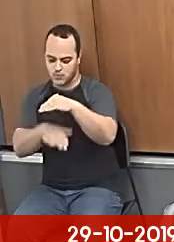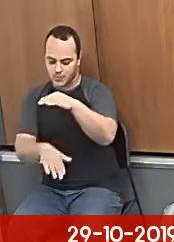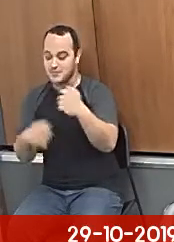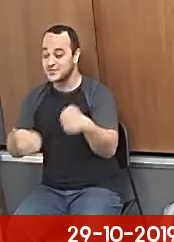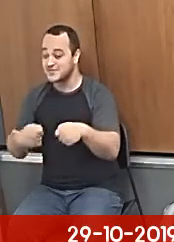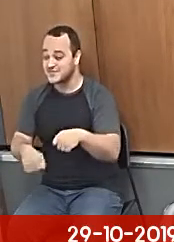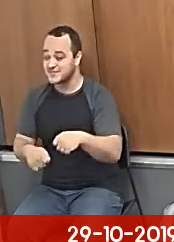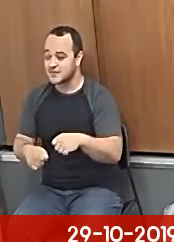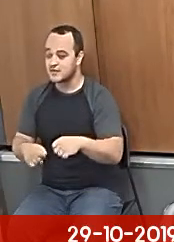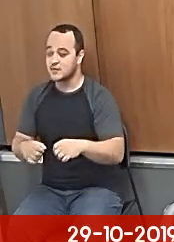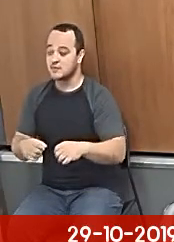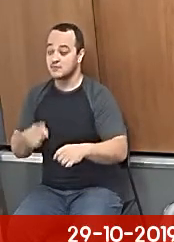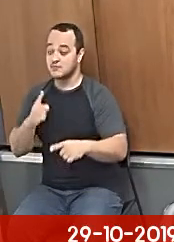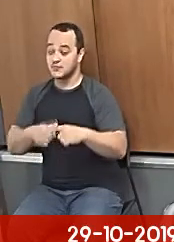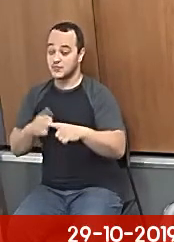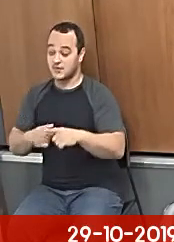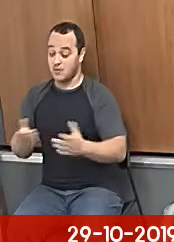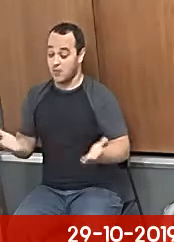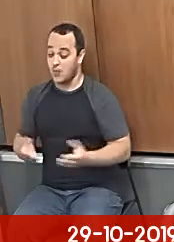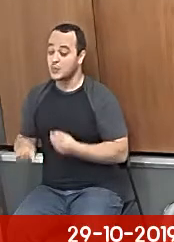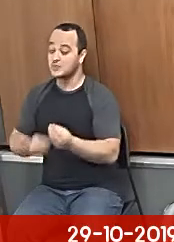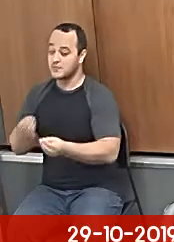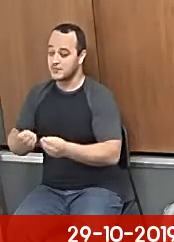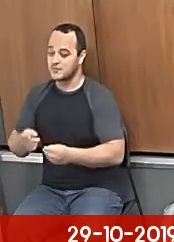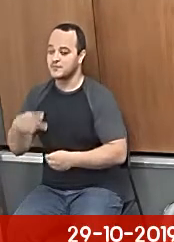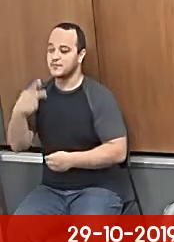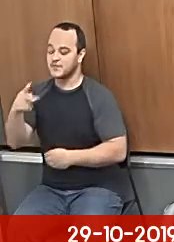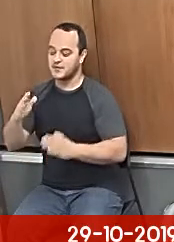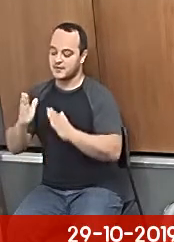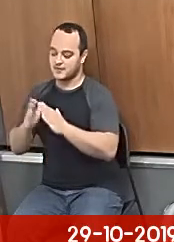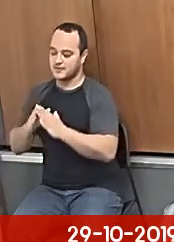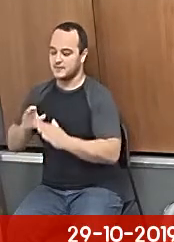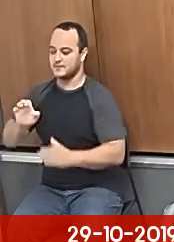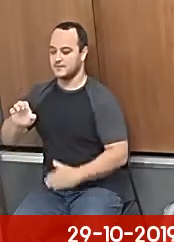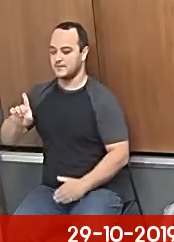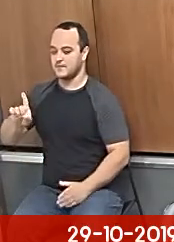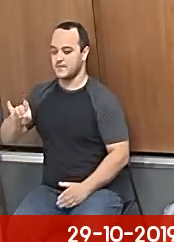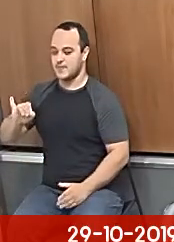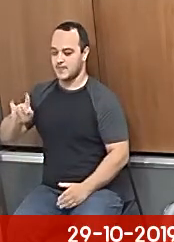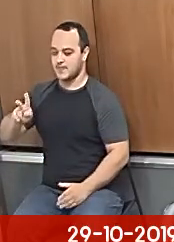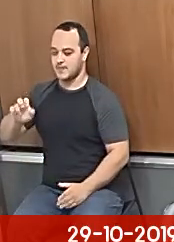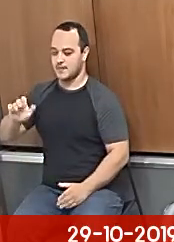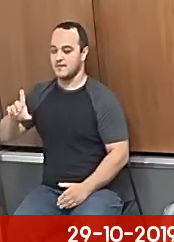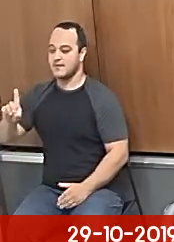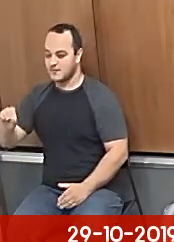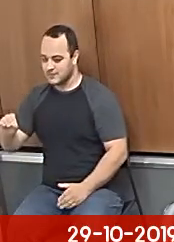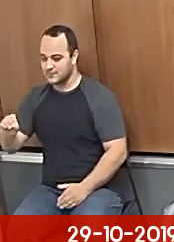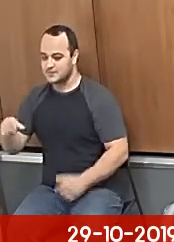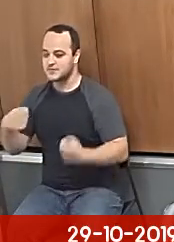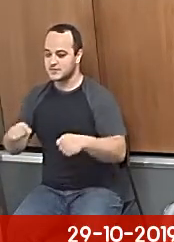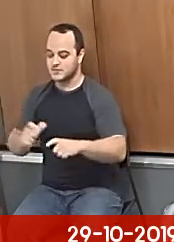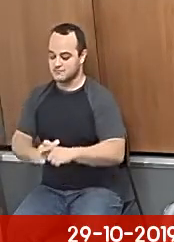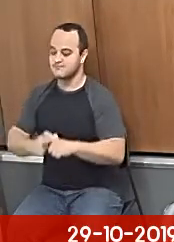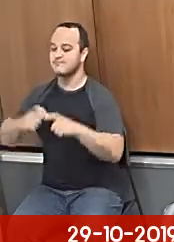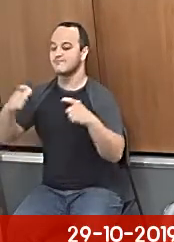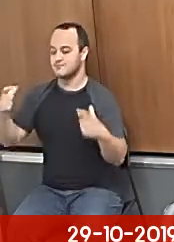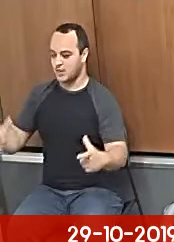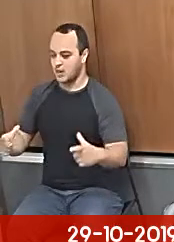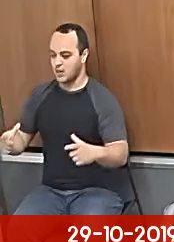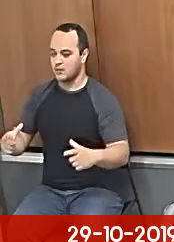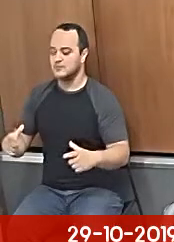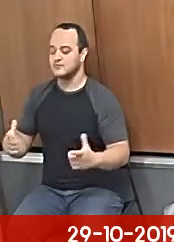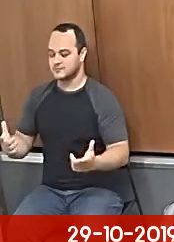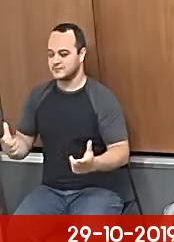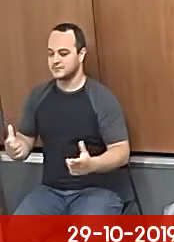Edivaldo. A gente precisava de um espaço mais justo, um espaço mais digno para a gente conseguir arquivar os nossos documentos, as nossas